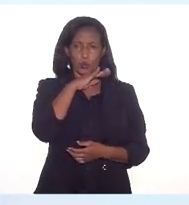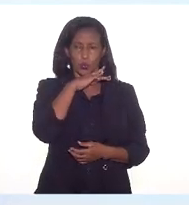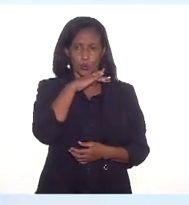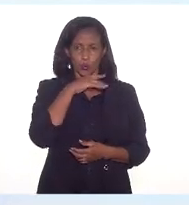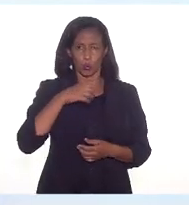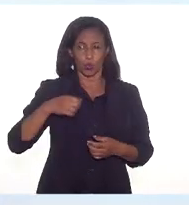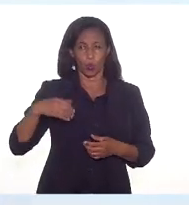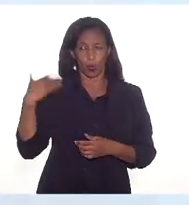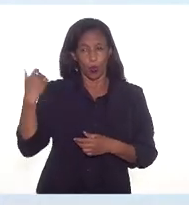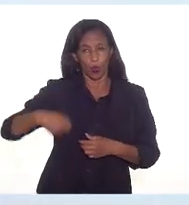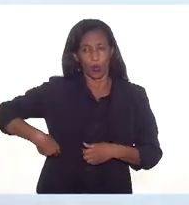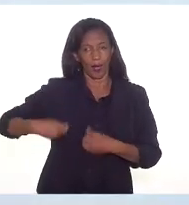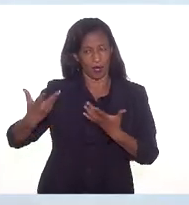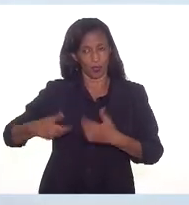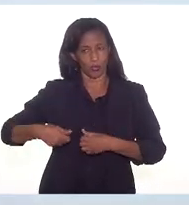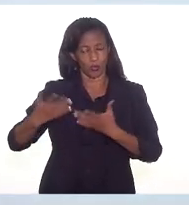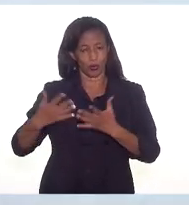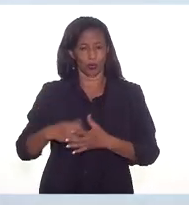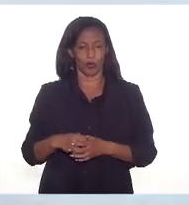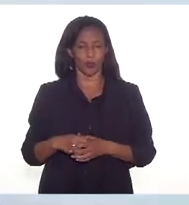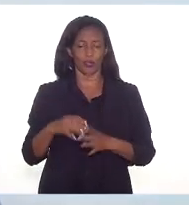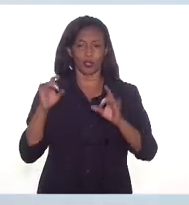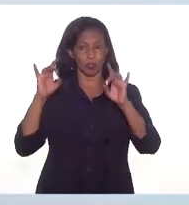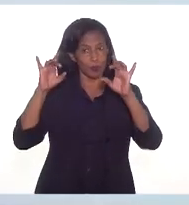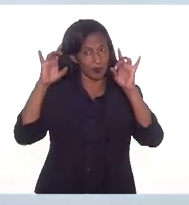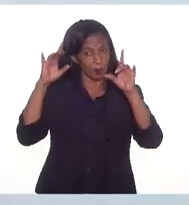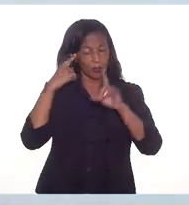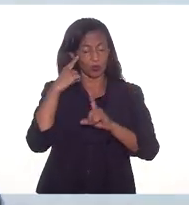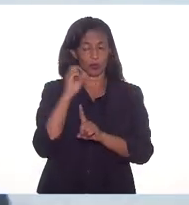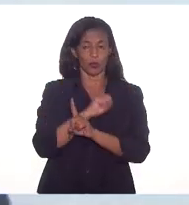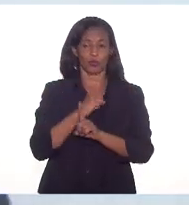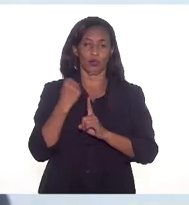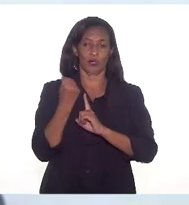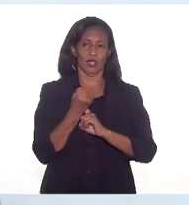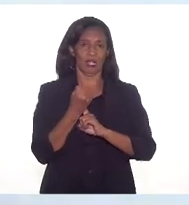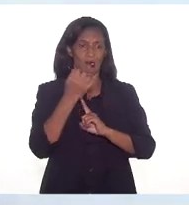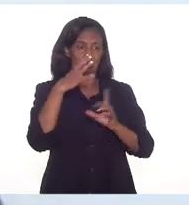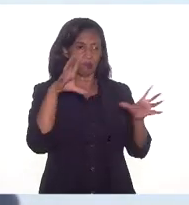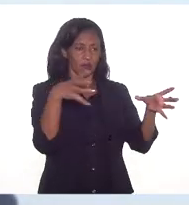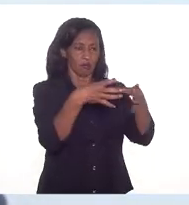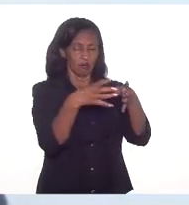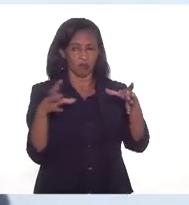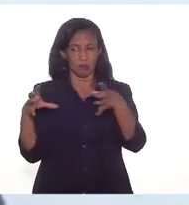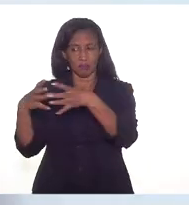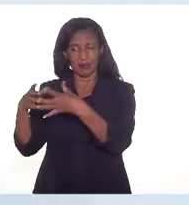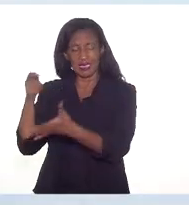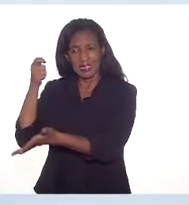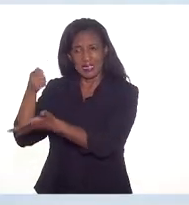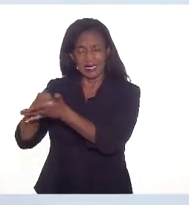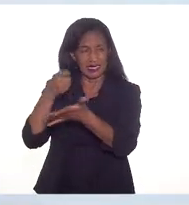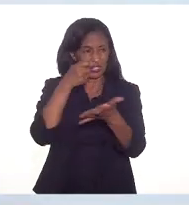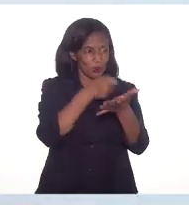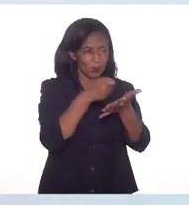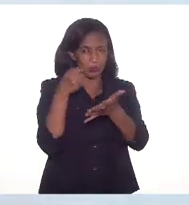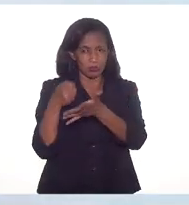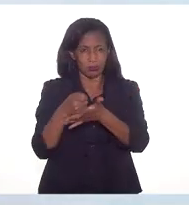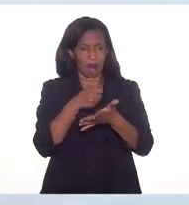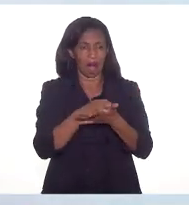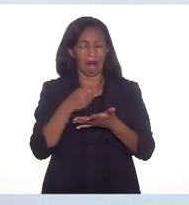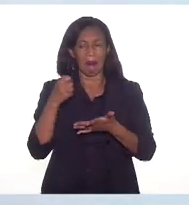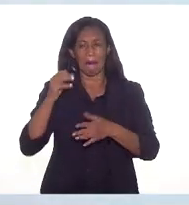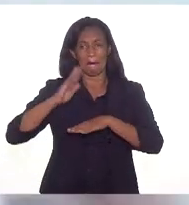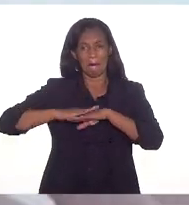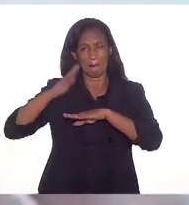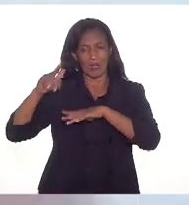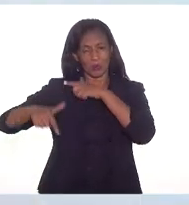de gastos na União, especialmente quando as demandas sociais chegam, exigem cada vez mais serviços